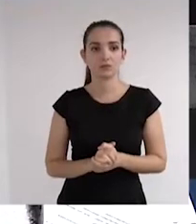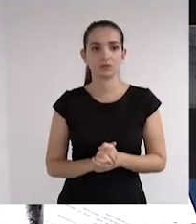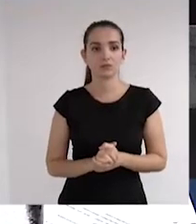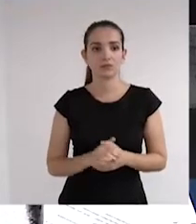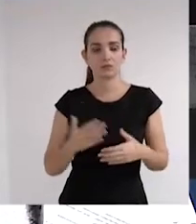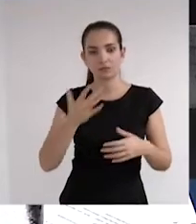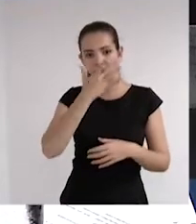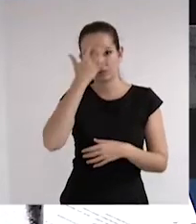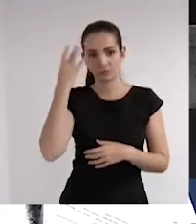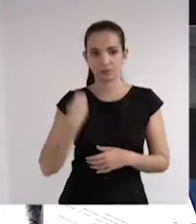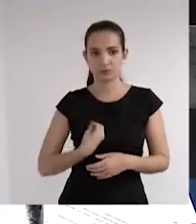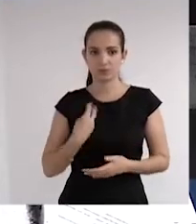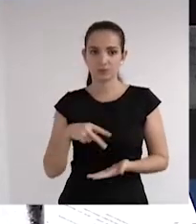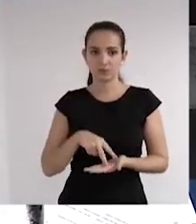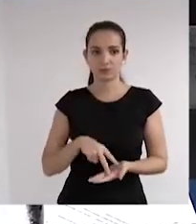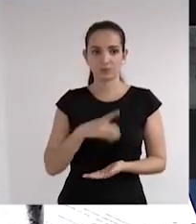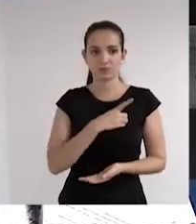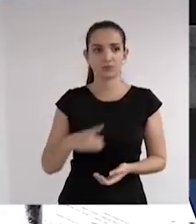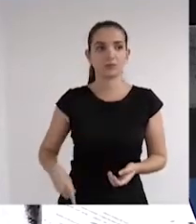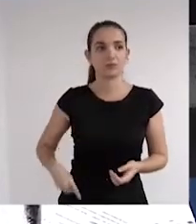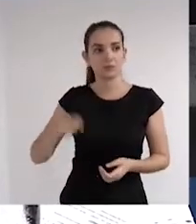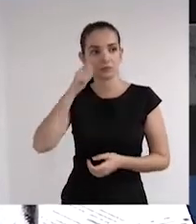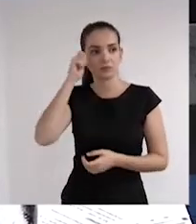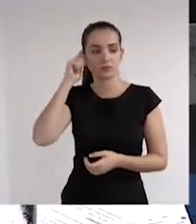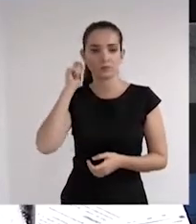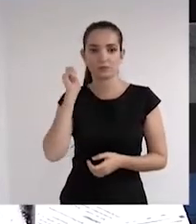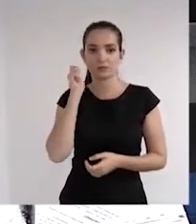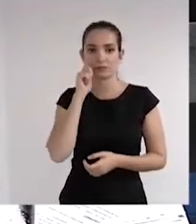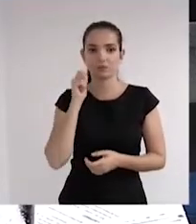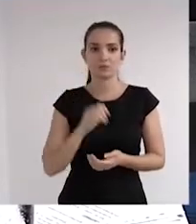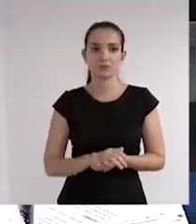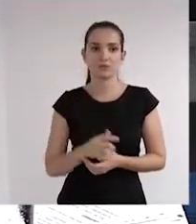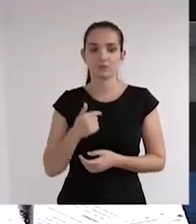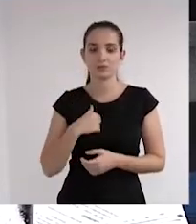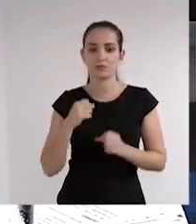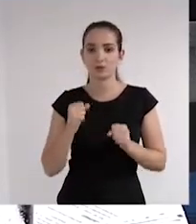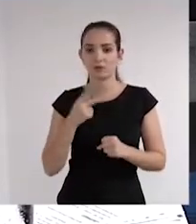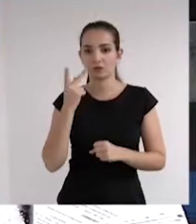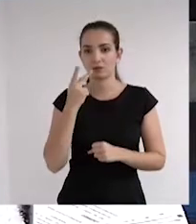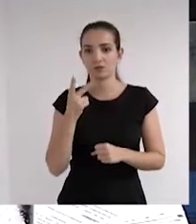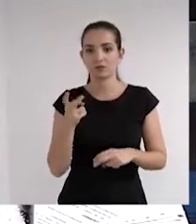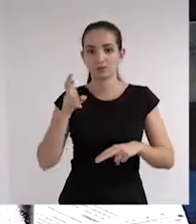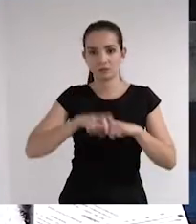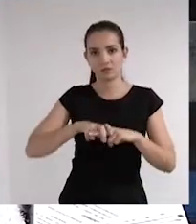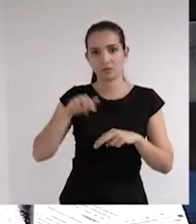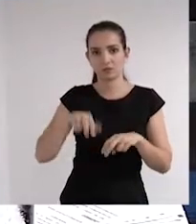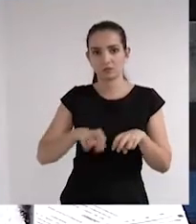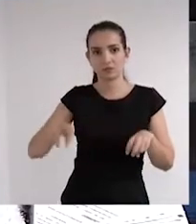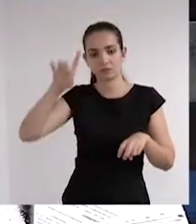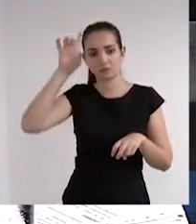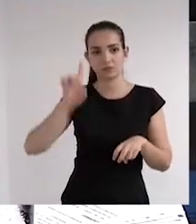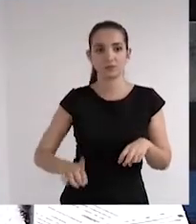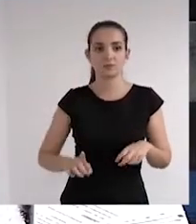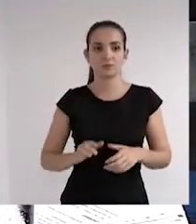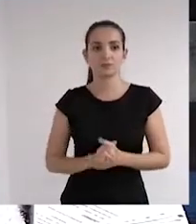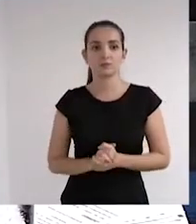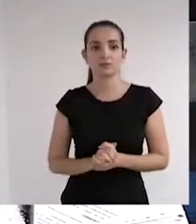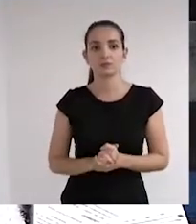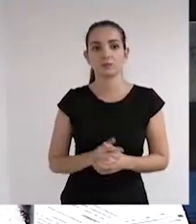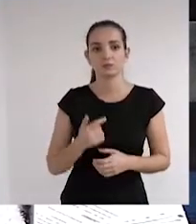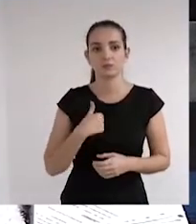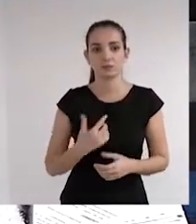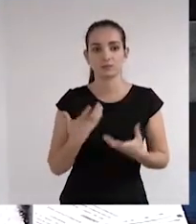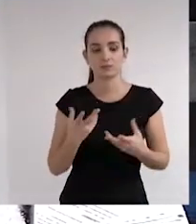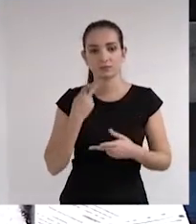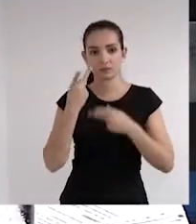os presentes, deputado Amarildo e os que estão aqui, que eu possa, então, falar daqui da mesa. Eu quero me reportar